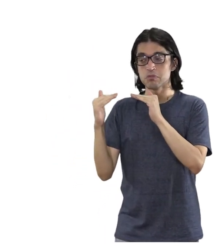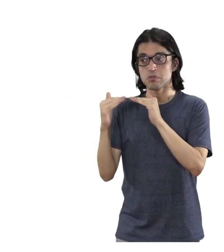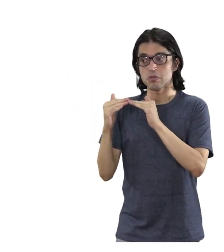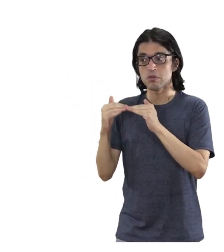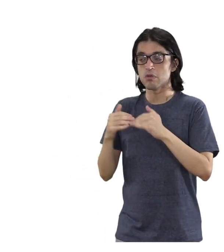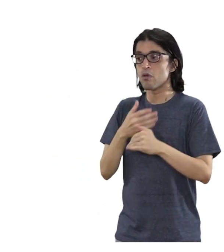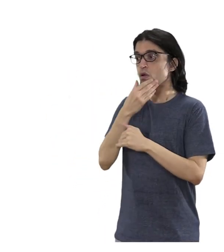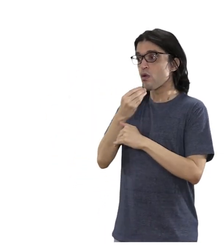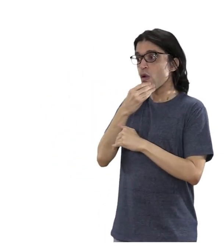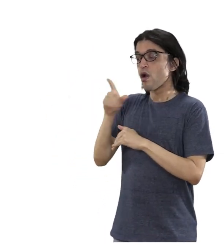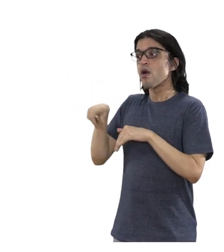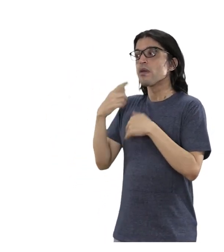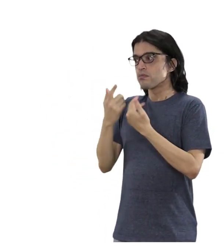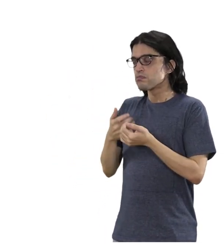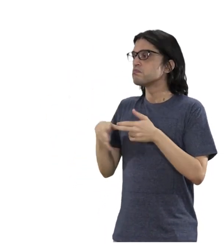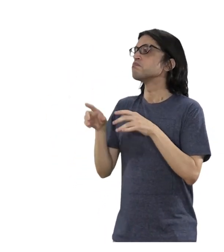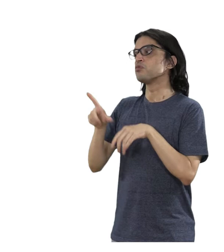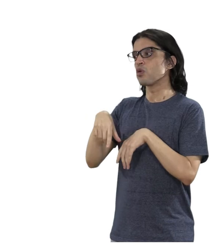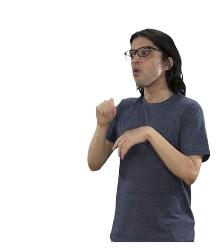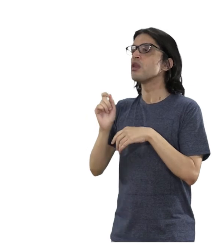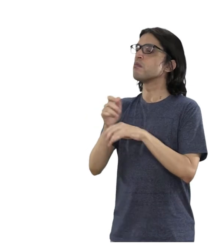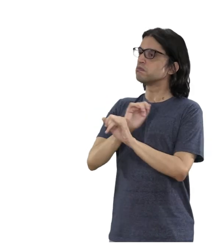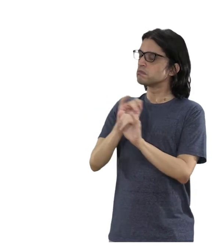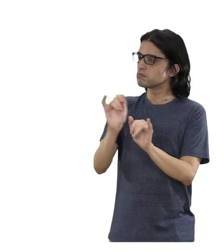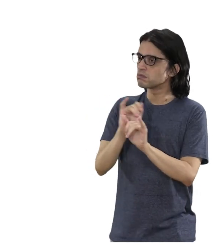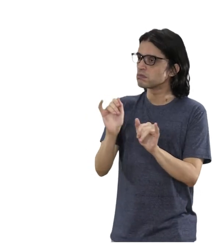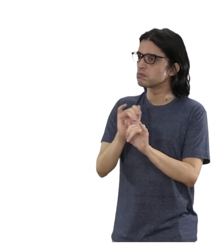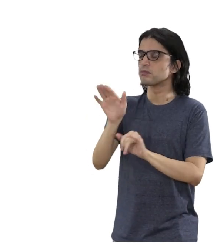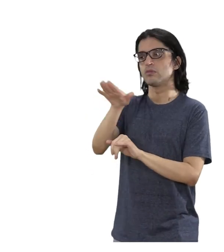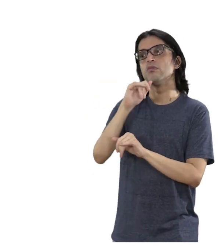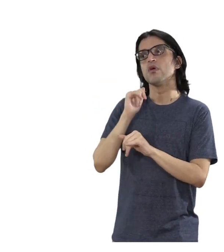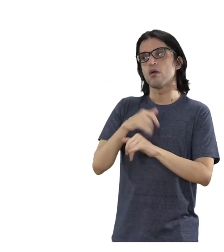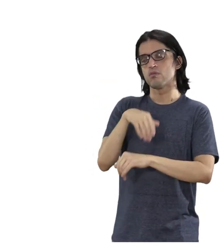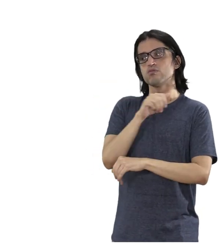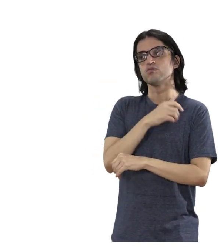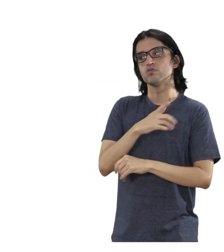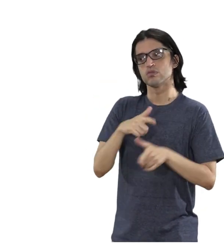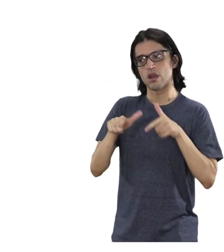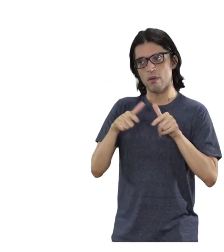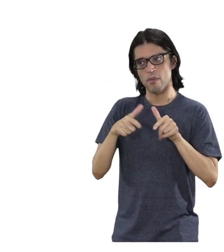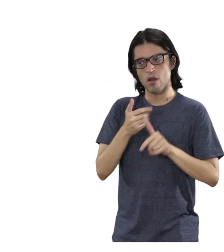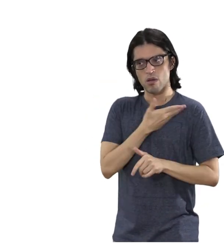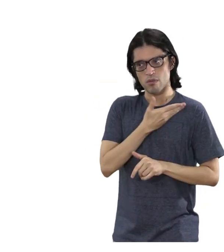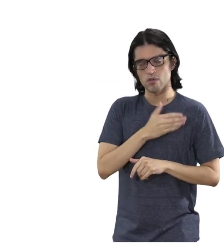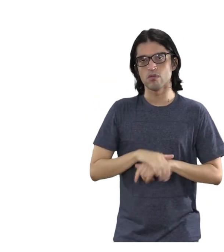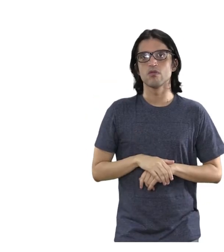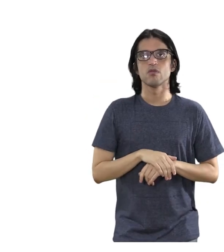Anternon preferiu alertar seus colegas de trabalho. Faremos o bolo conforme as dicas de Maria Elisa.